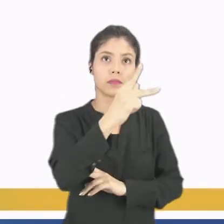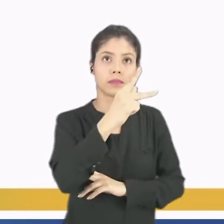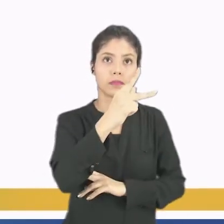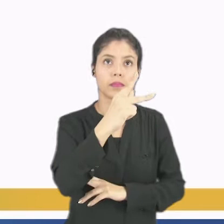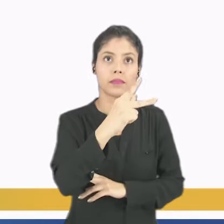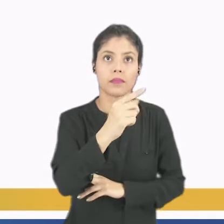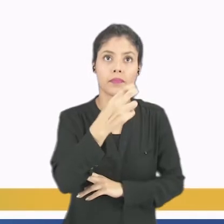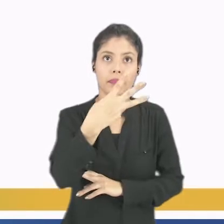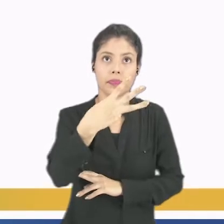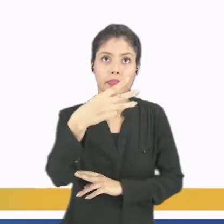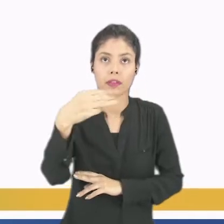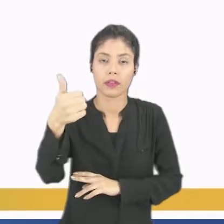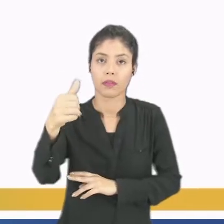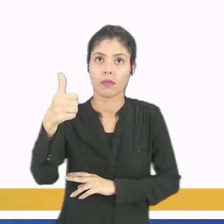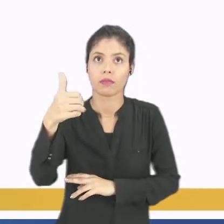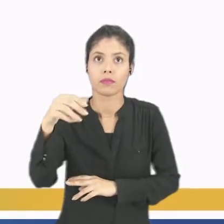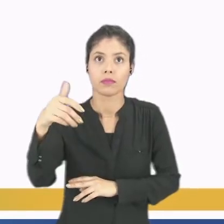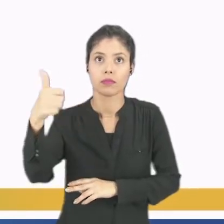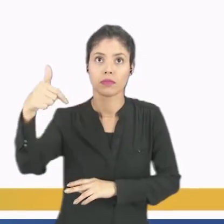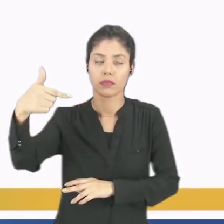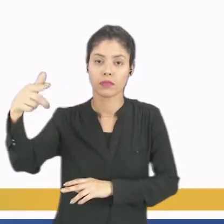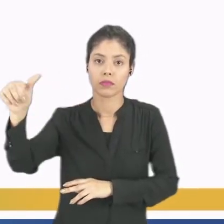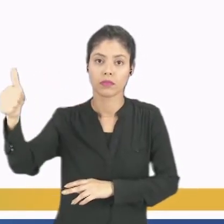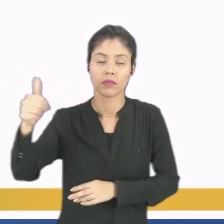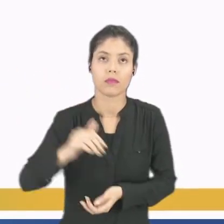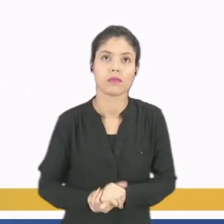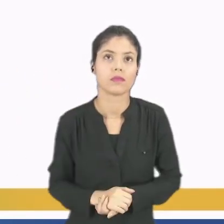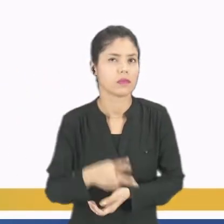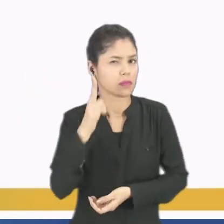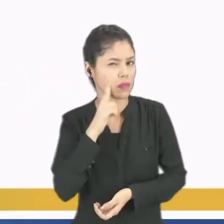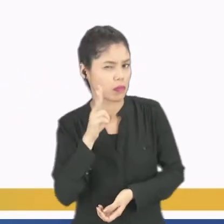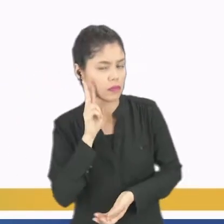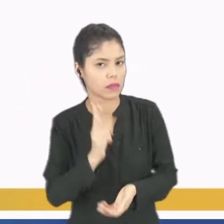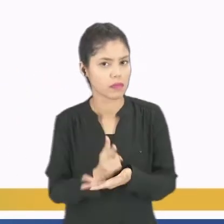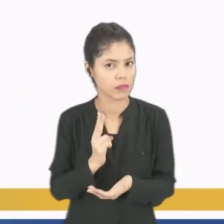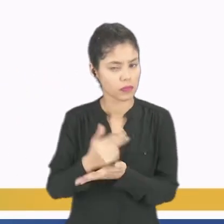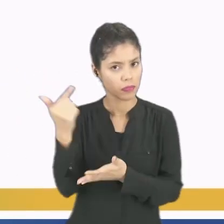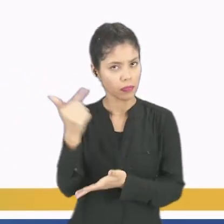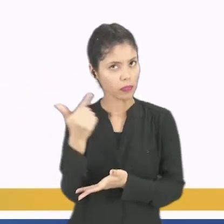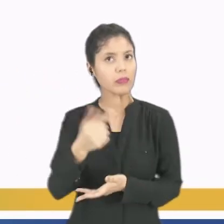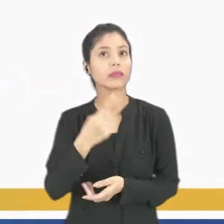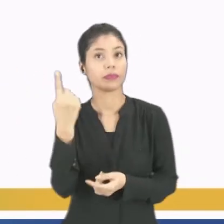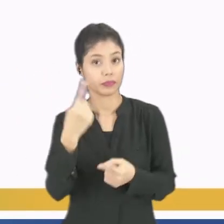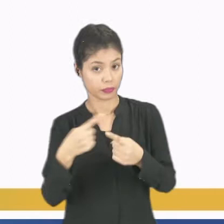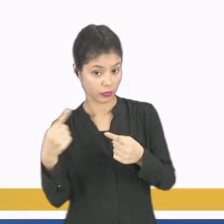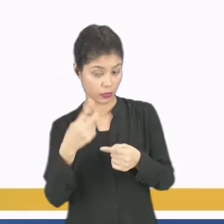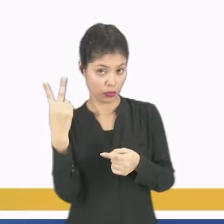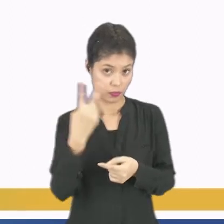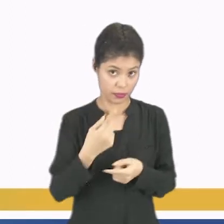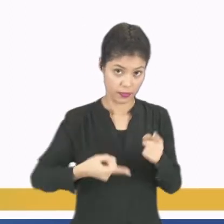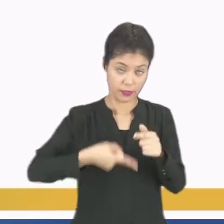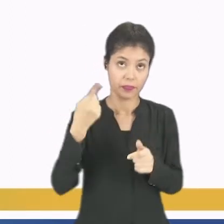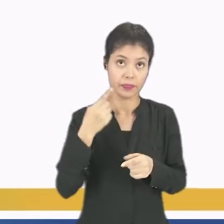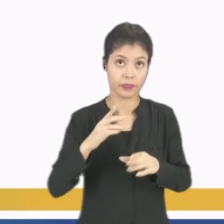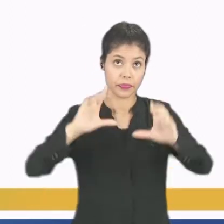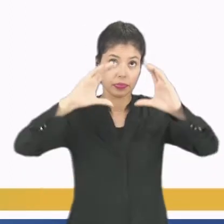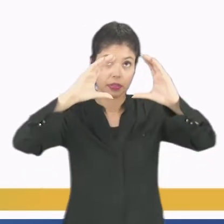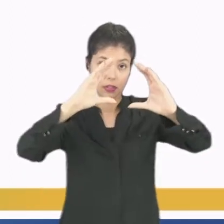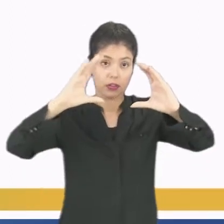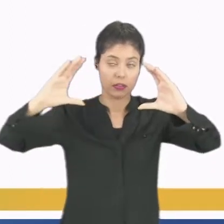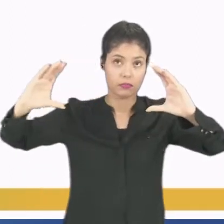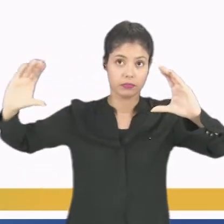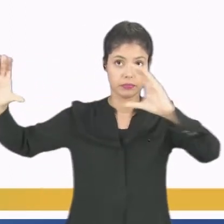pontos menos 3 e menos 11 e Q, 2 e 1. Lembra, é sempre o segundo menos o primeiro, tá? Primeiro em relação a